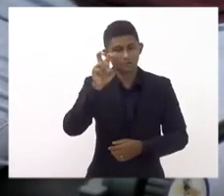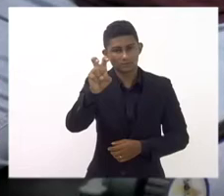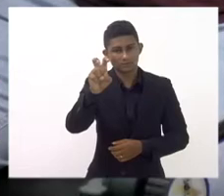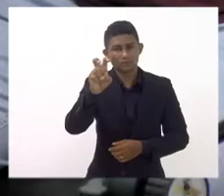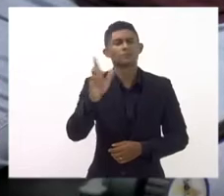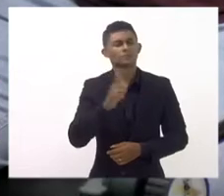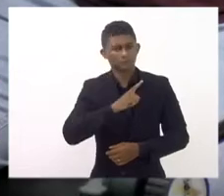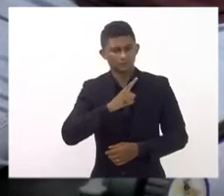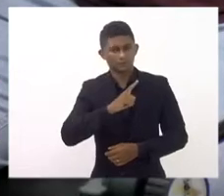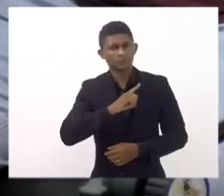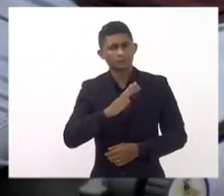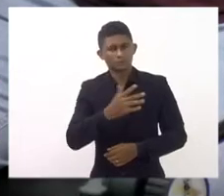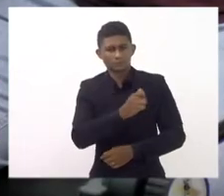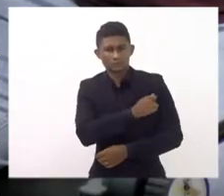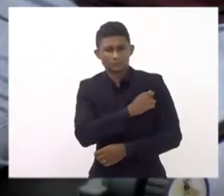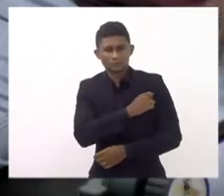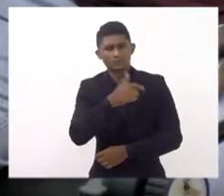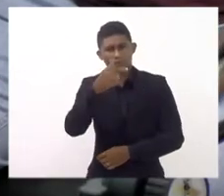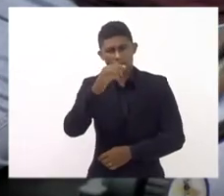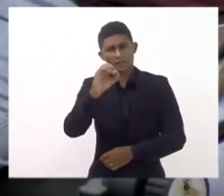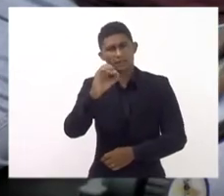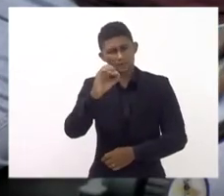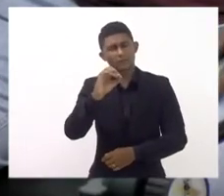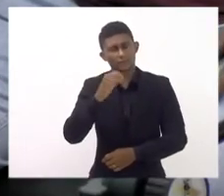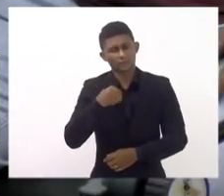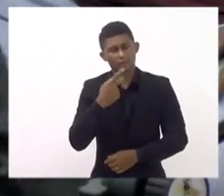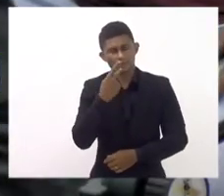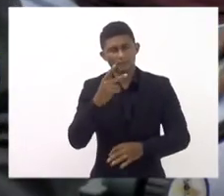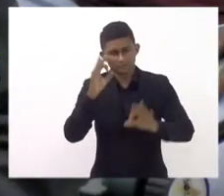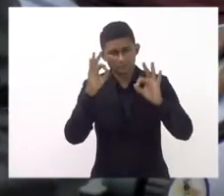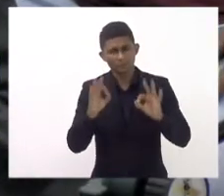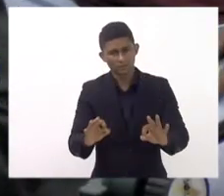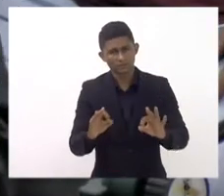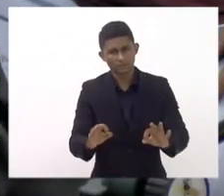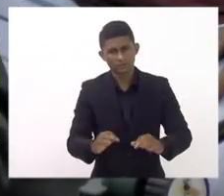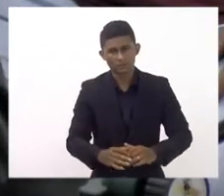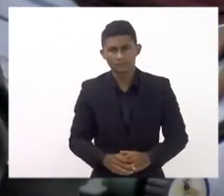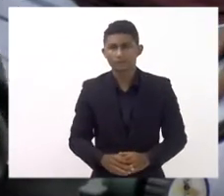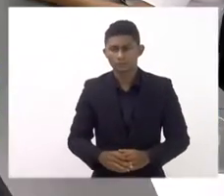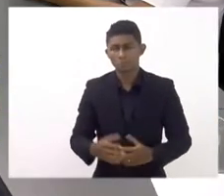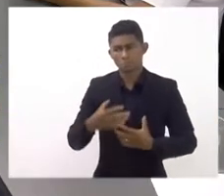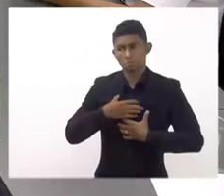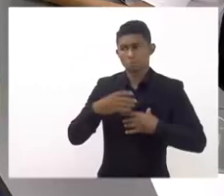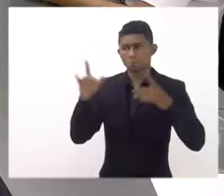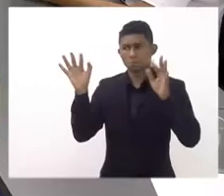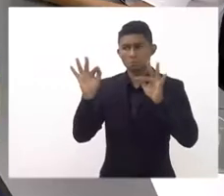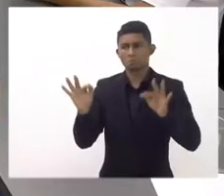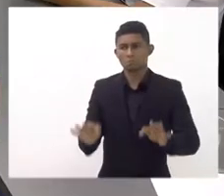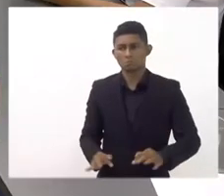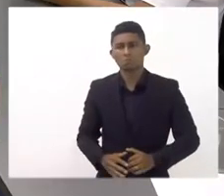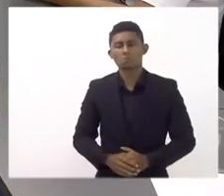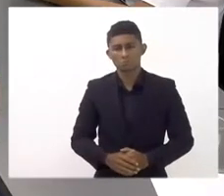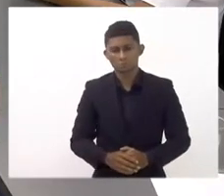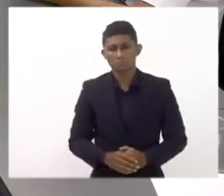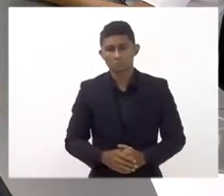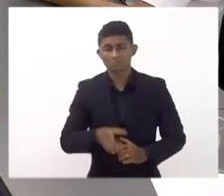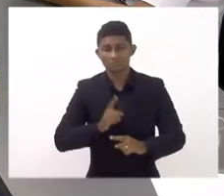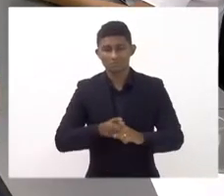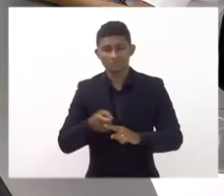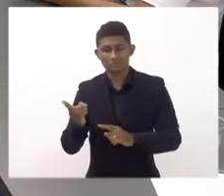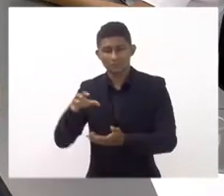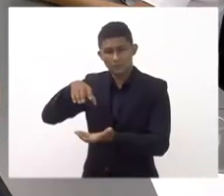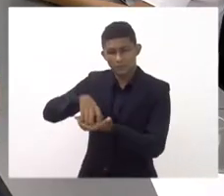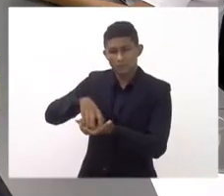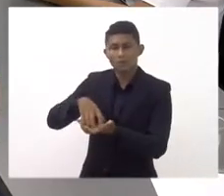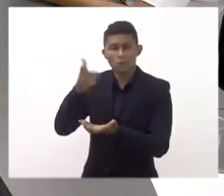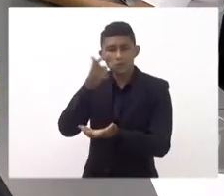ao menos 70 alunos. Isso posso garantir sem a menor dúvida. Que bom, fico feliz que o curso, que a unidade esteja crescendo,